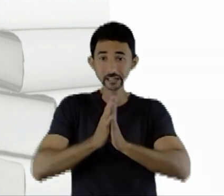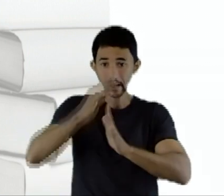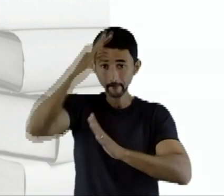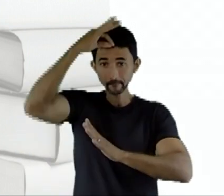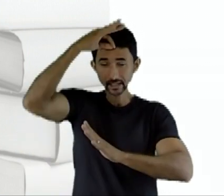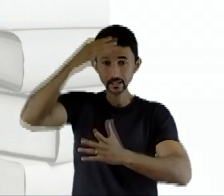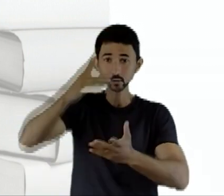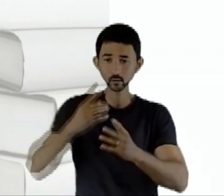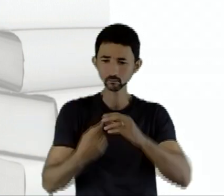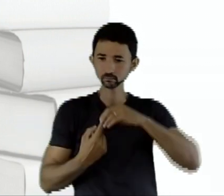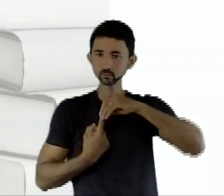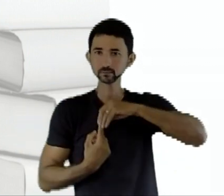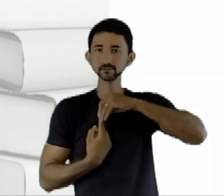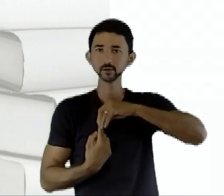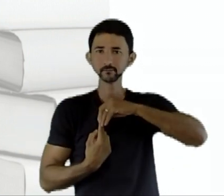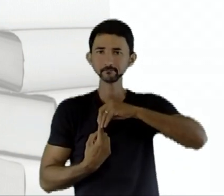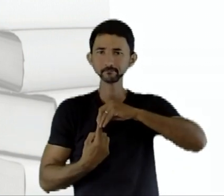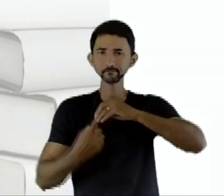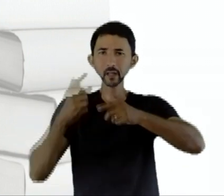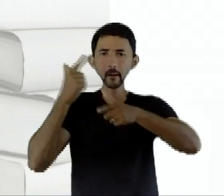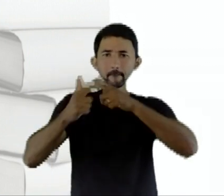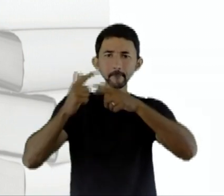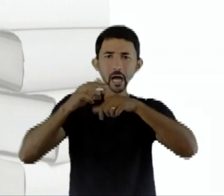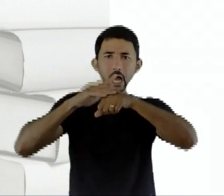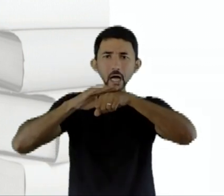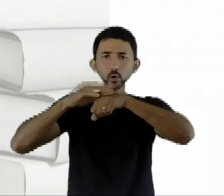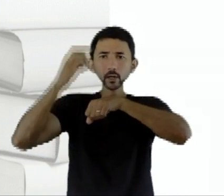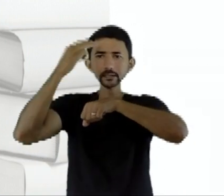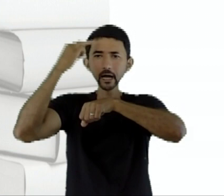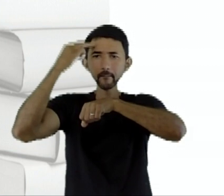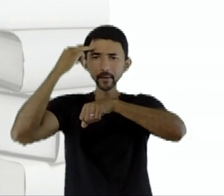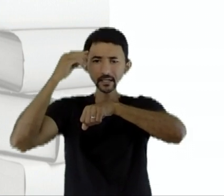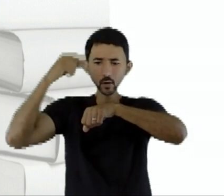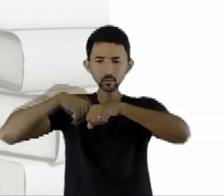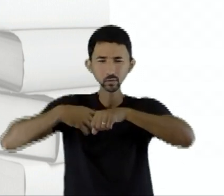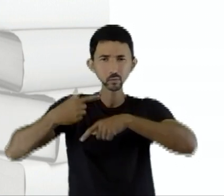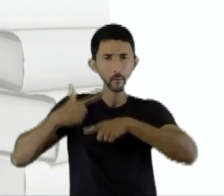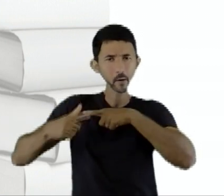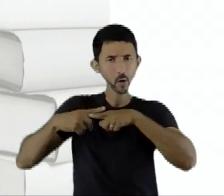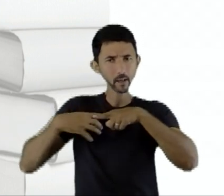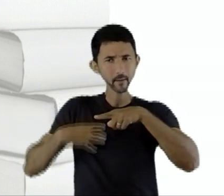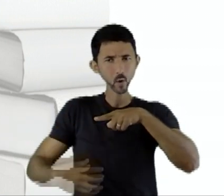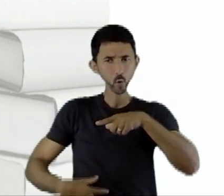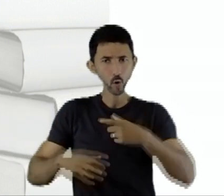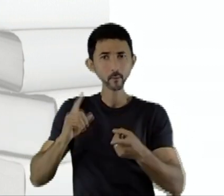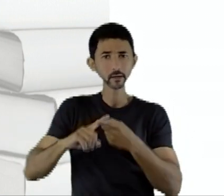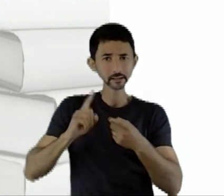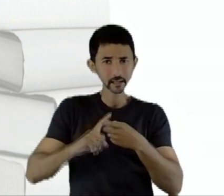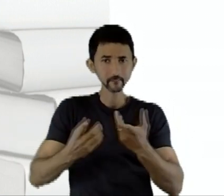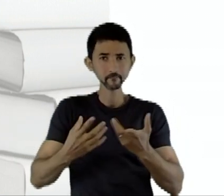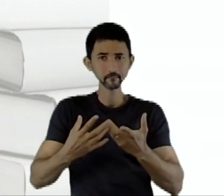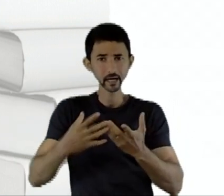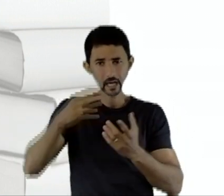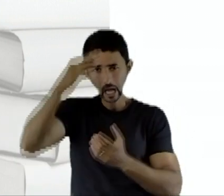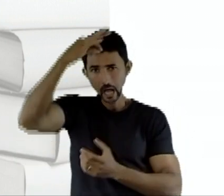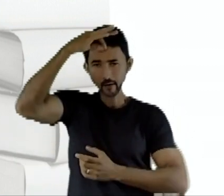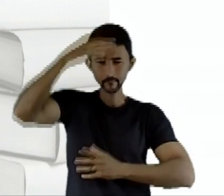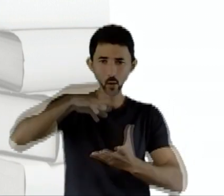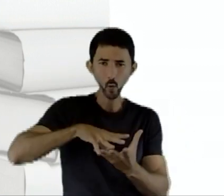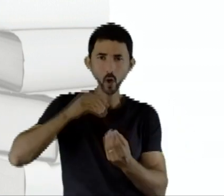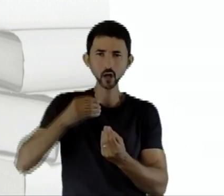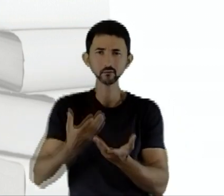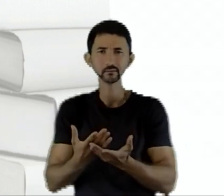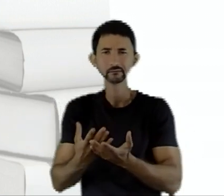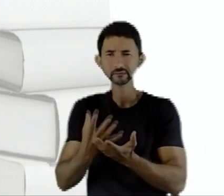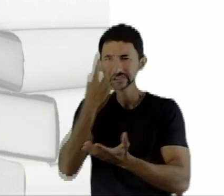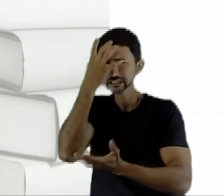só. Doenças da mente afetam o corpo, assim como as da alma. Há um trio maléfico, raiva,